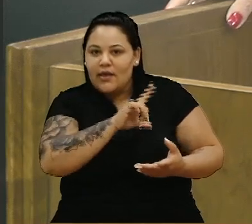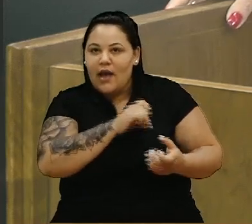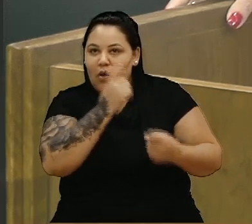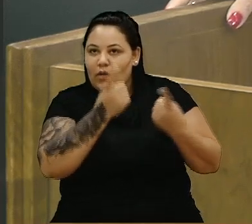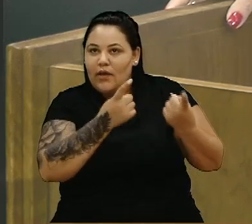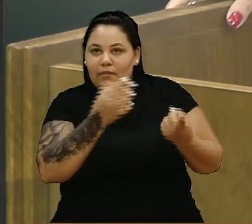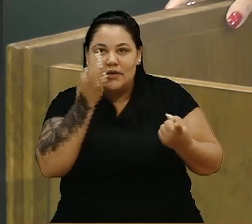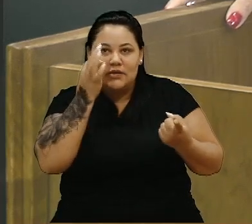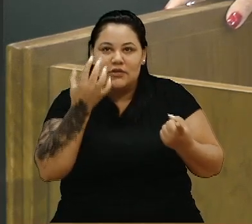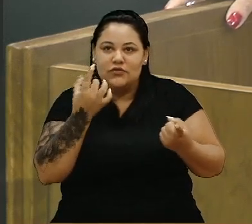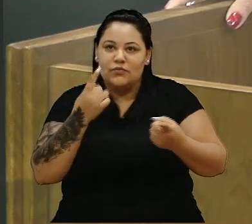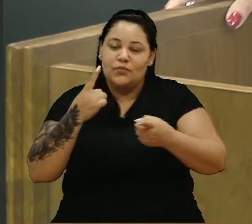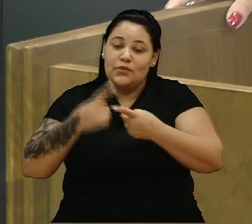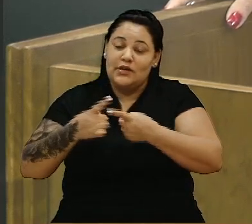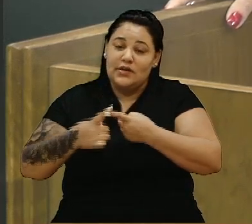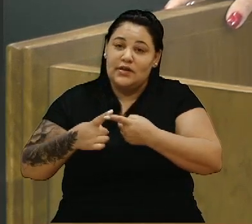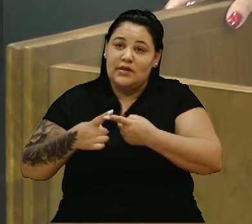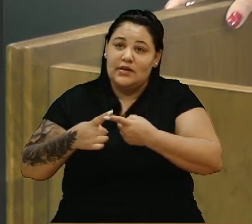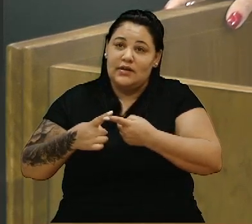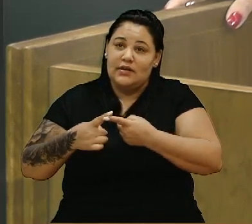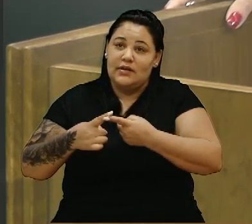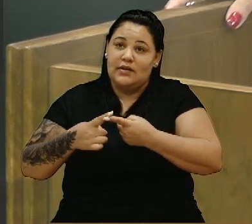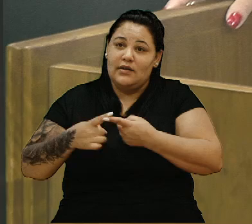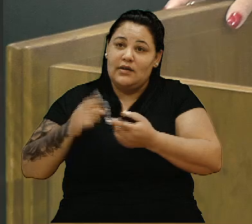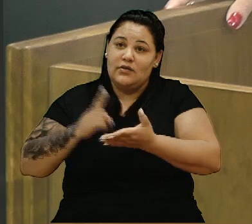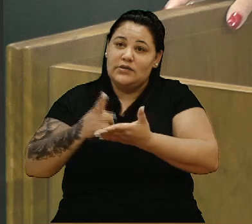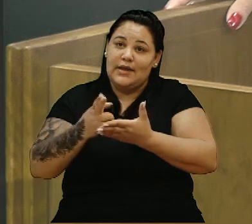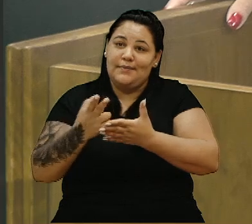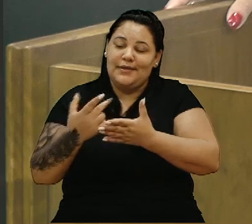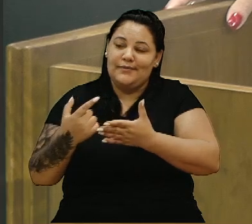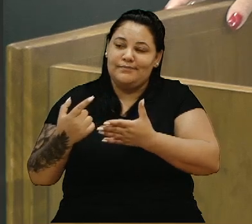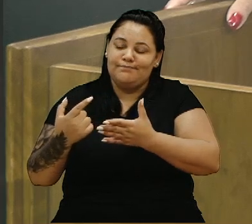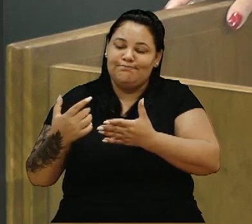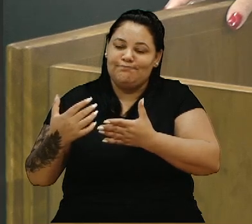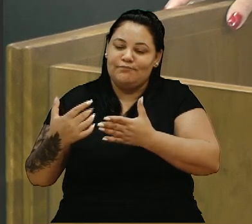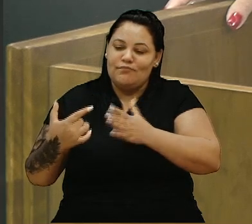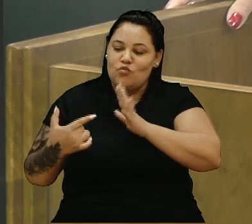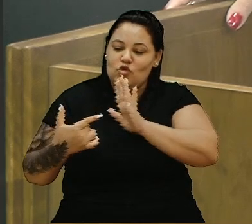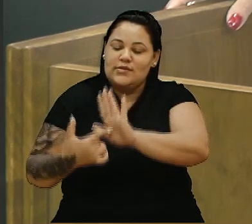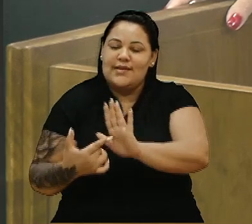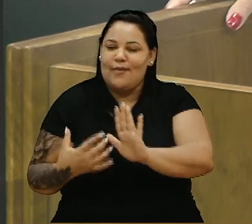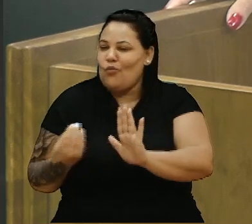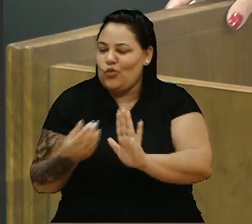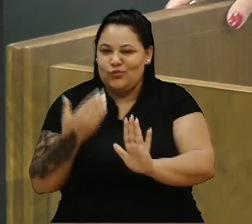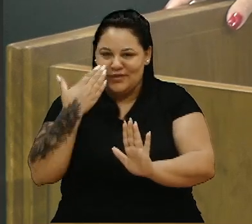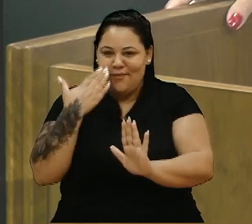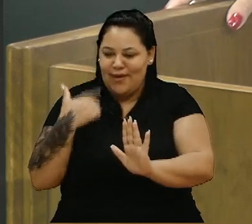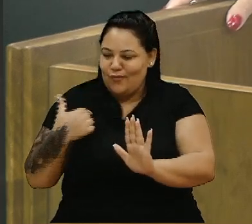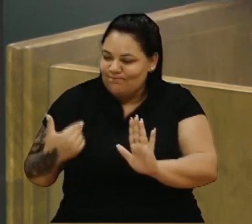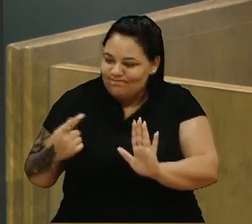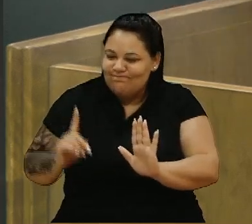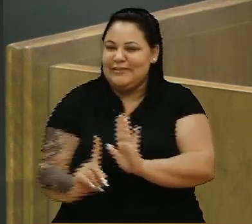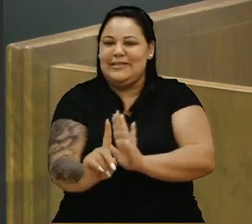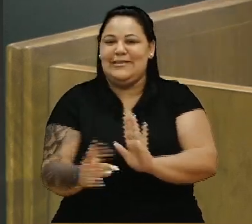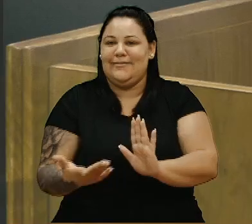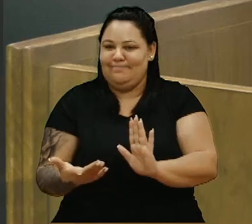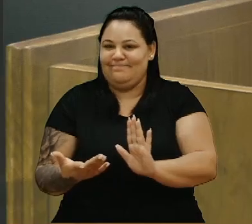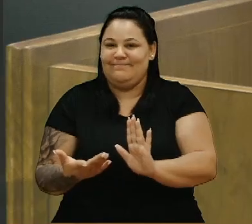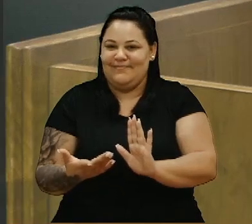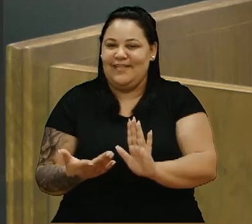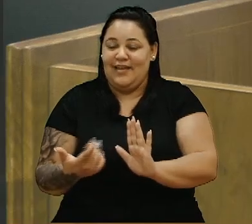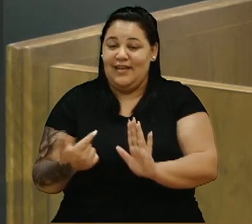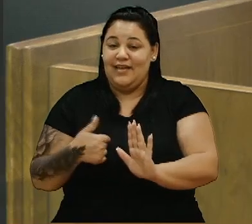eu sempre me expus demais, talvez. Uma parte, vereadora, por gentileza. Então, acontece isso, e os